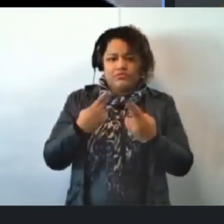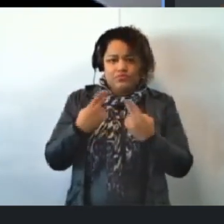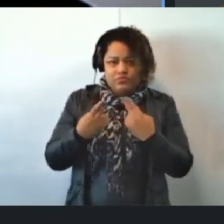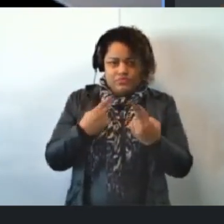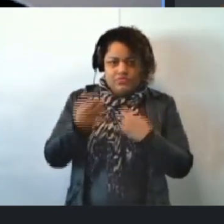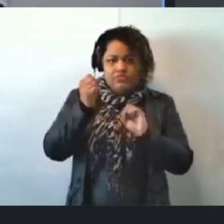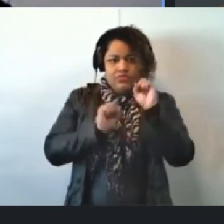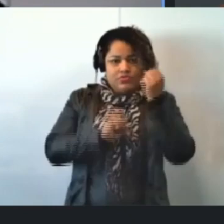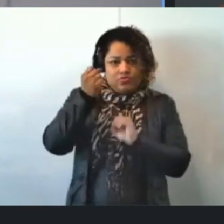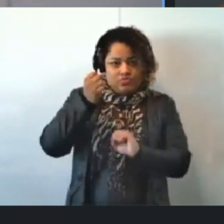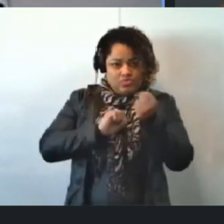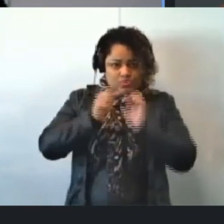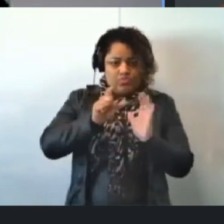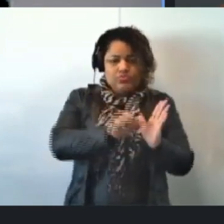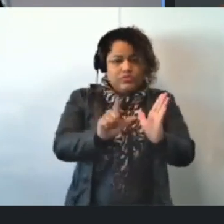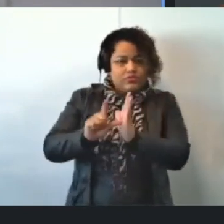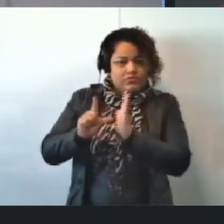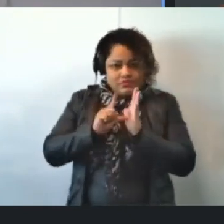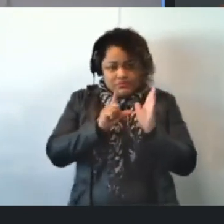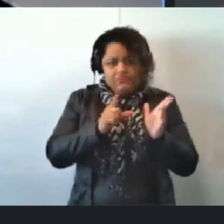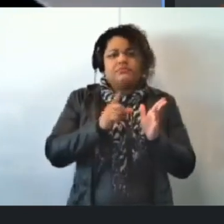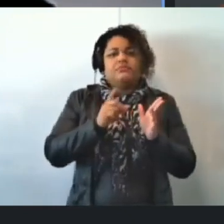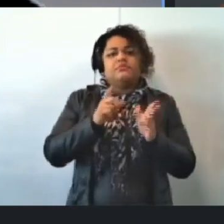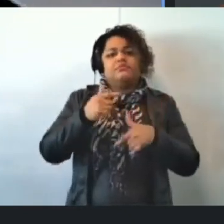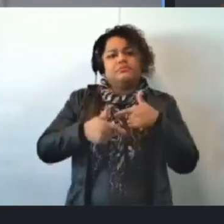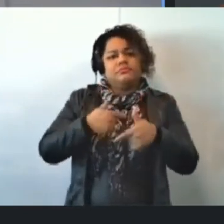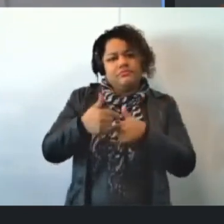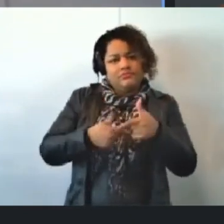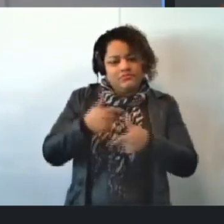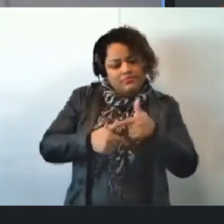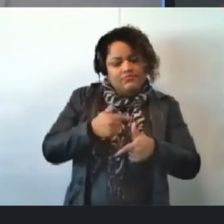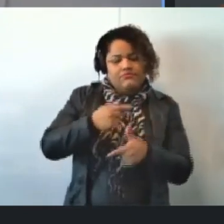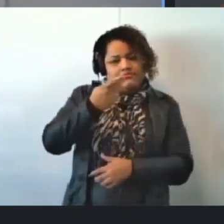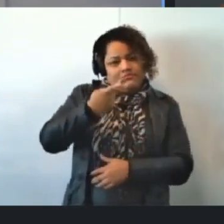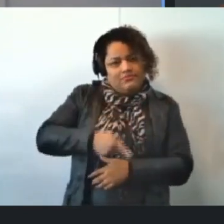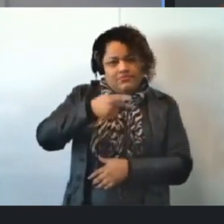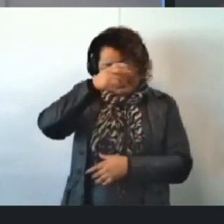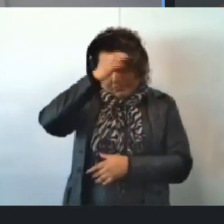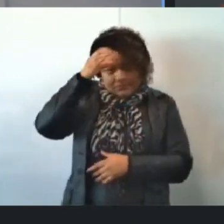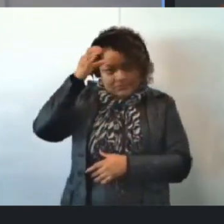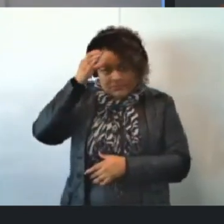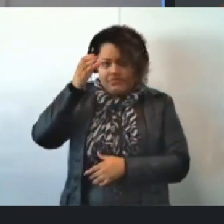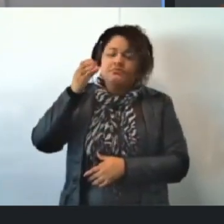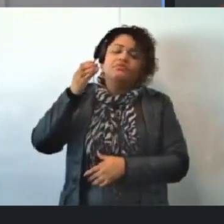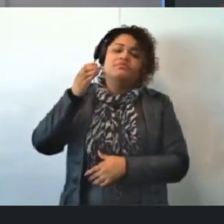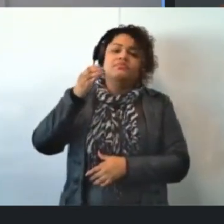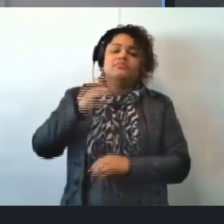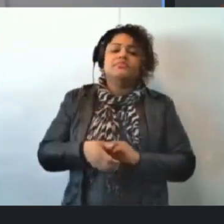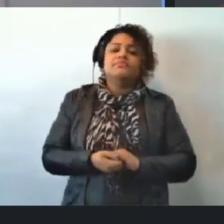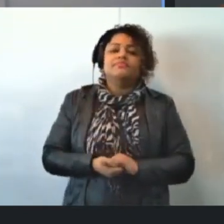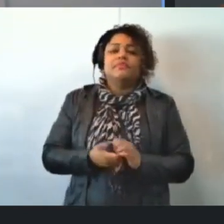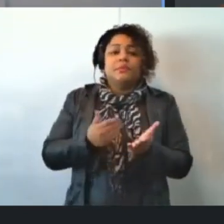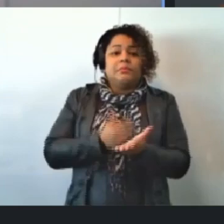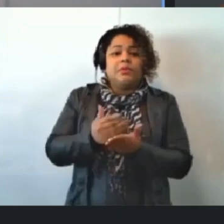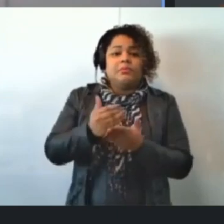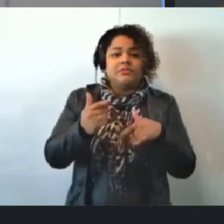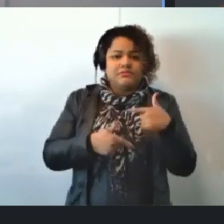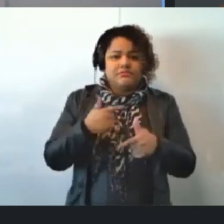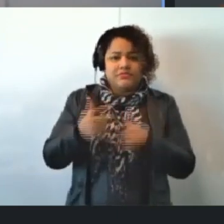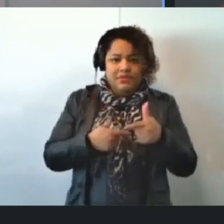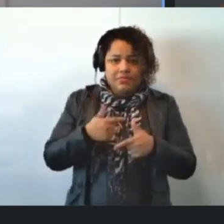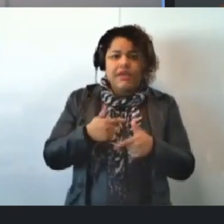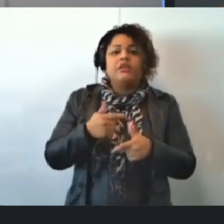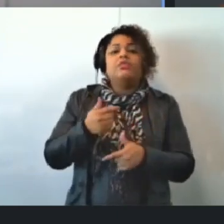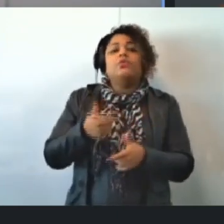Serviços da Câmara Municipal de Belo Horizonte. E para dar início aos trabalhos, eu faço chamada dos vereadores participantes dessa